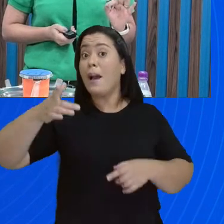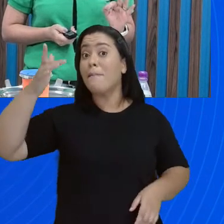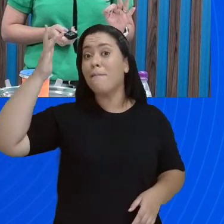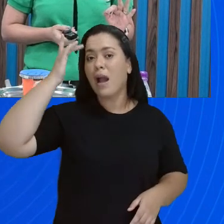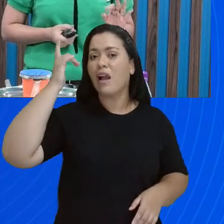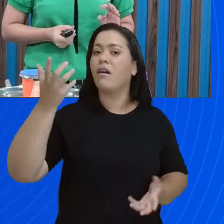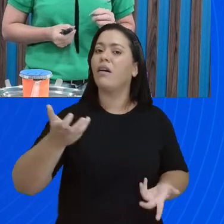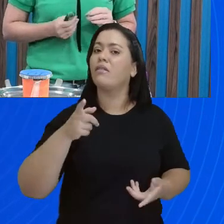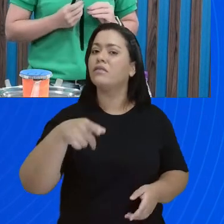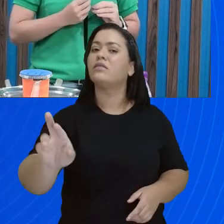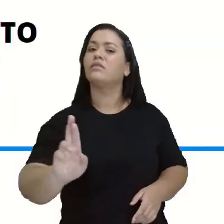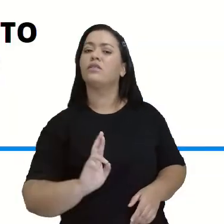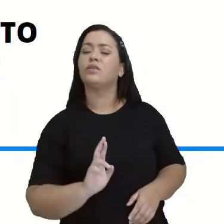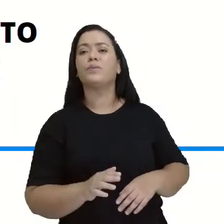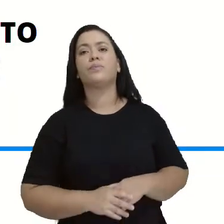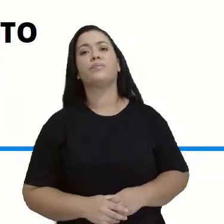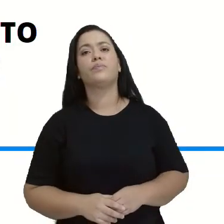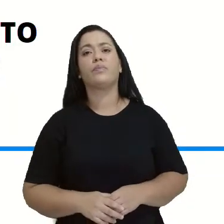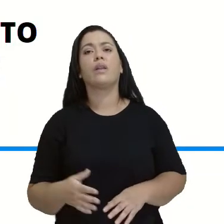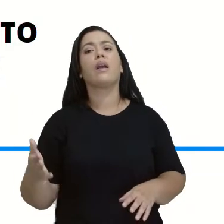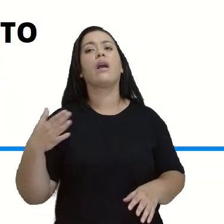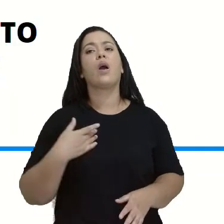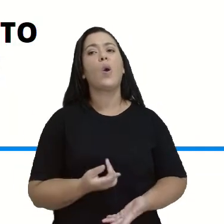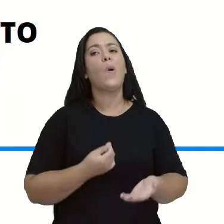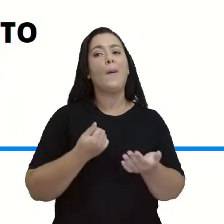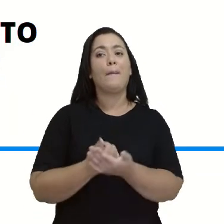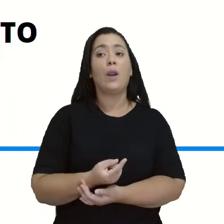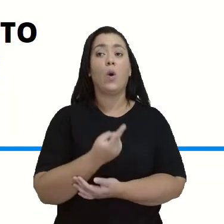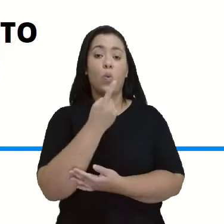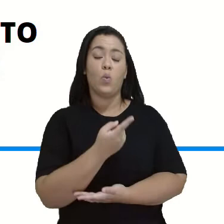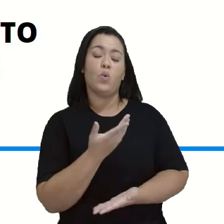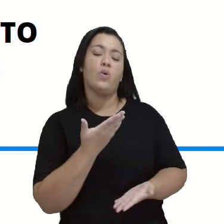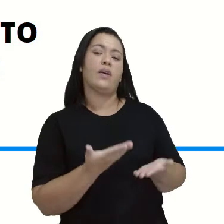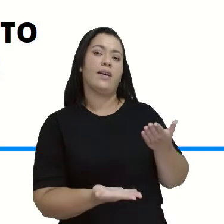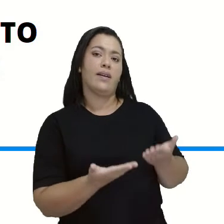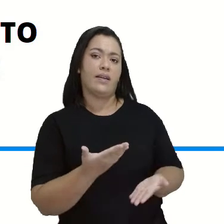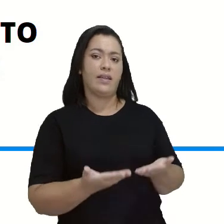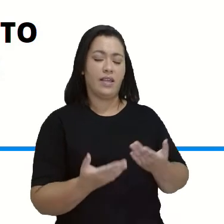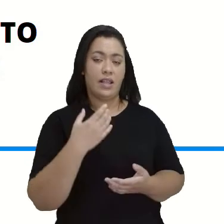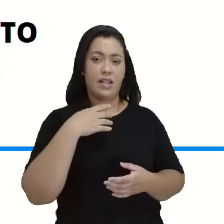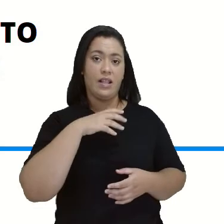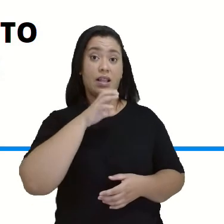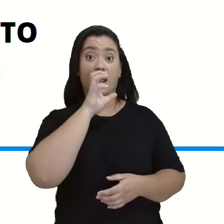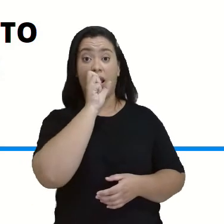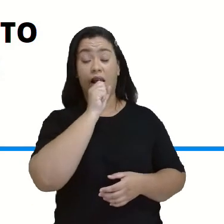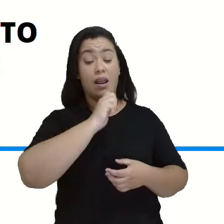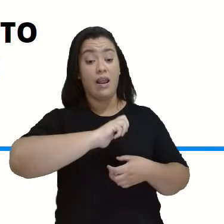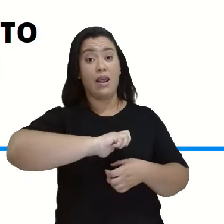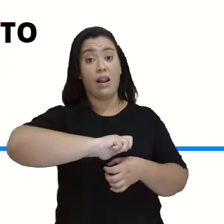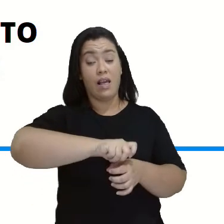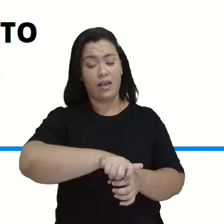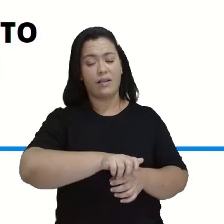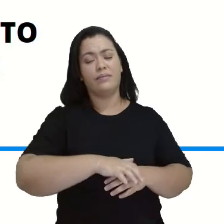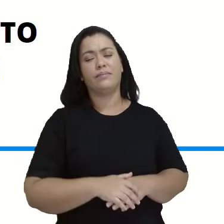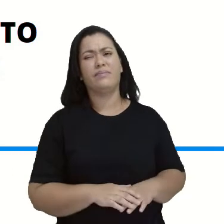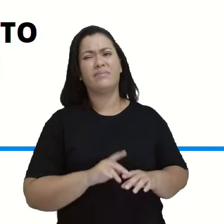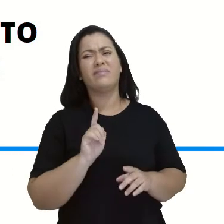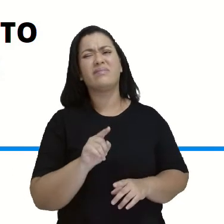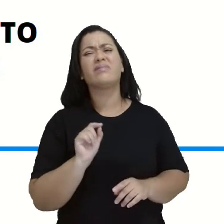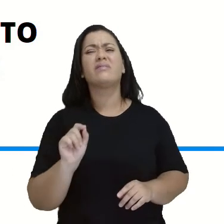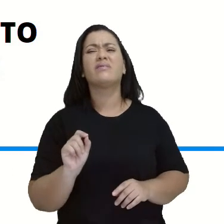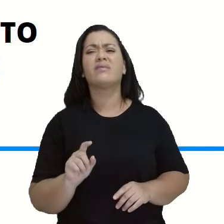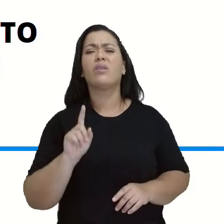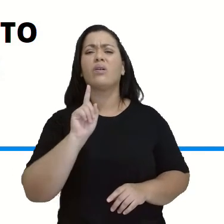vocês respondendo. Vou comprar 1 quilo de laranja para o suco do almoço. Essa grandeza aí